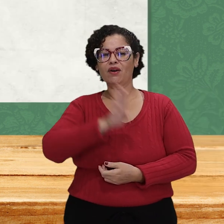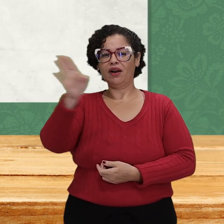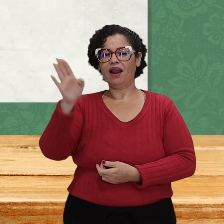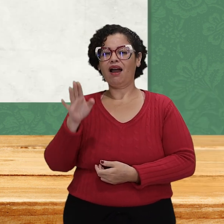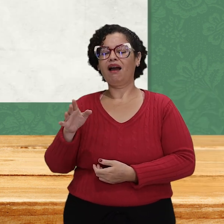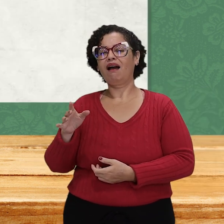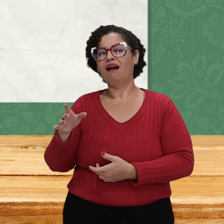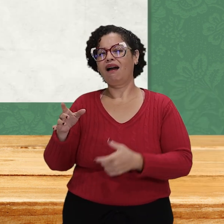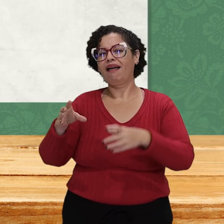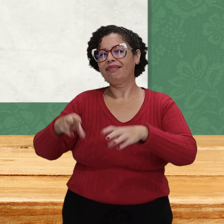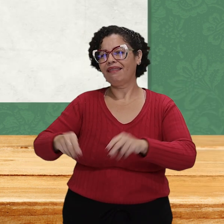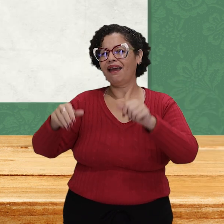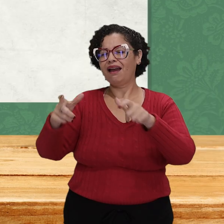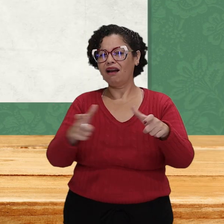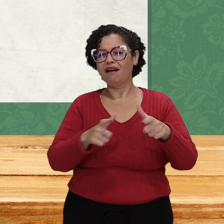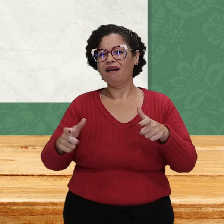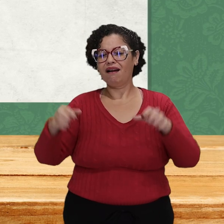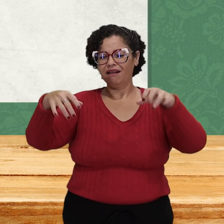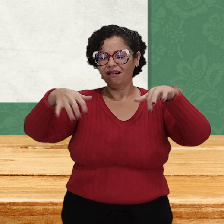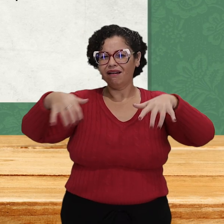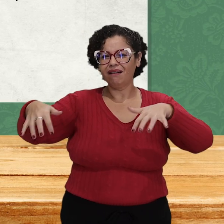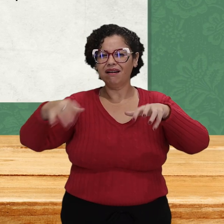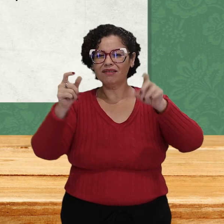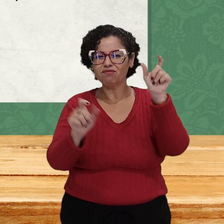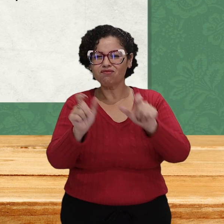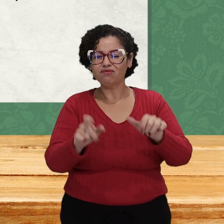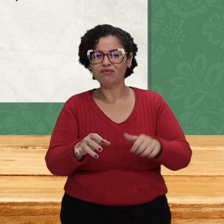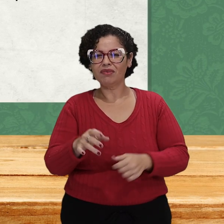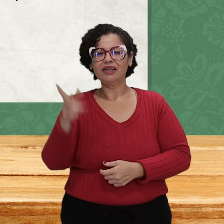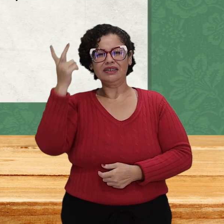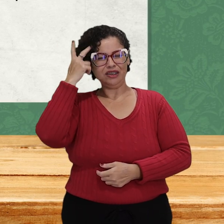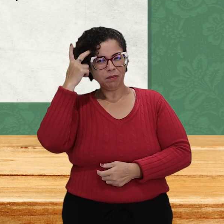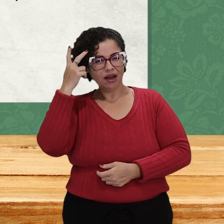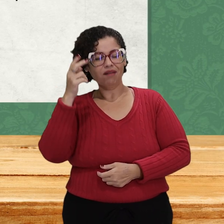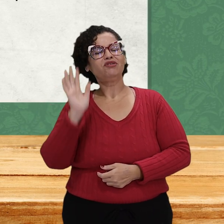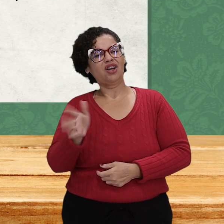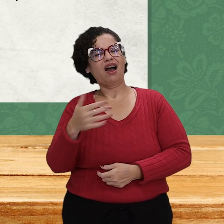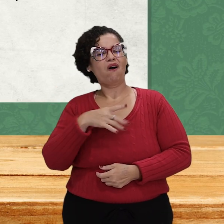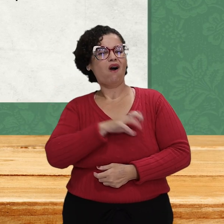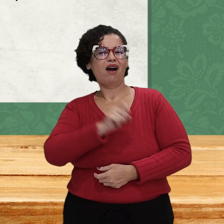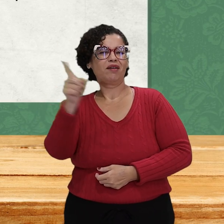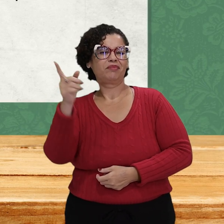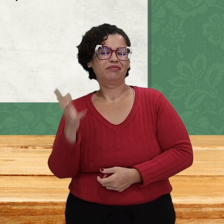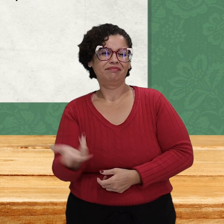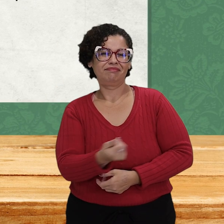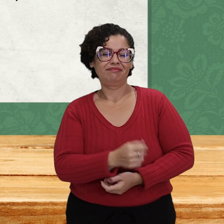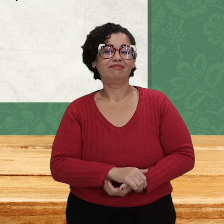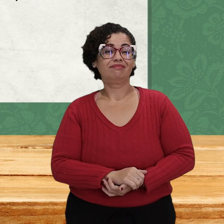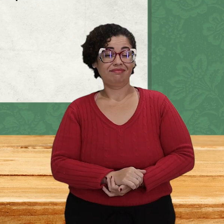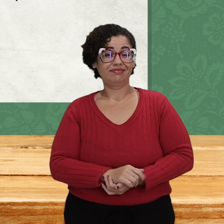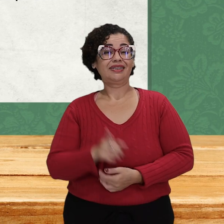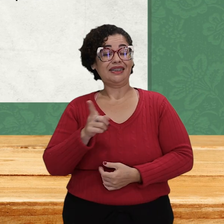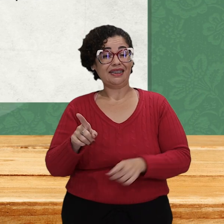à Terra da Garoa? São Paulo? Já sim, amo aquela cidade.